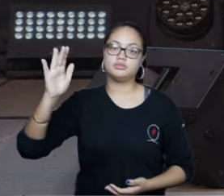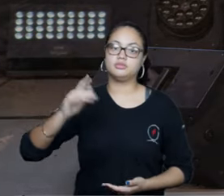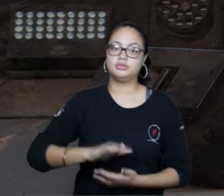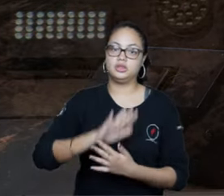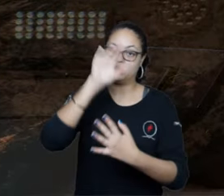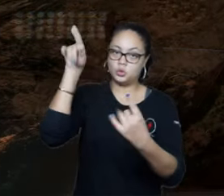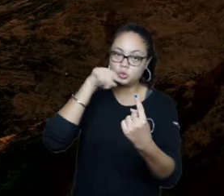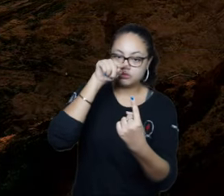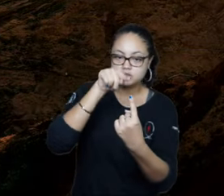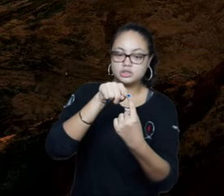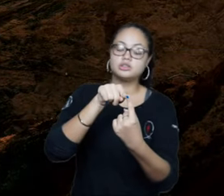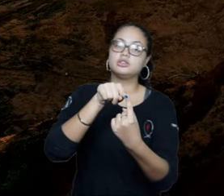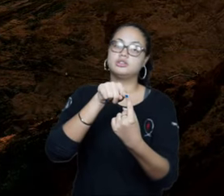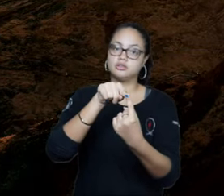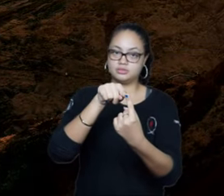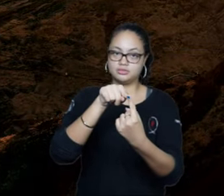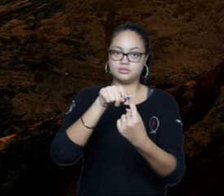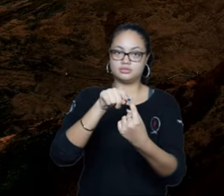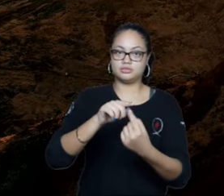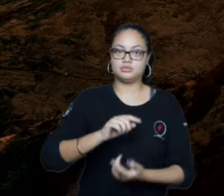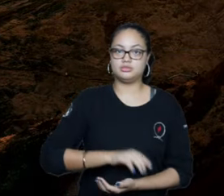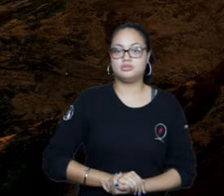objetivos ideais